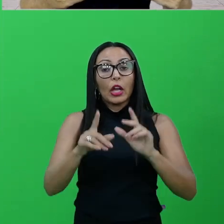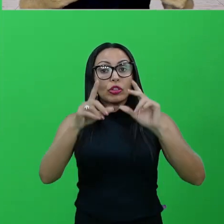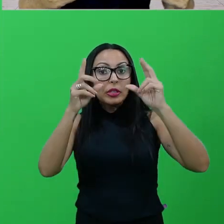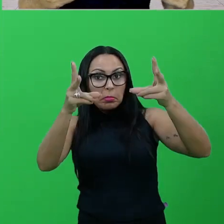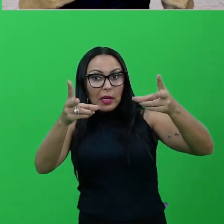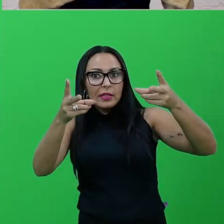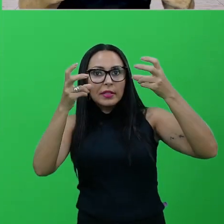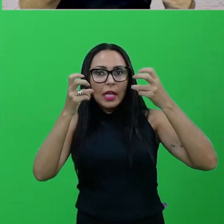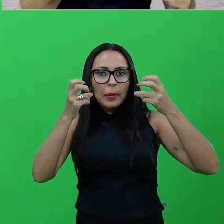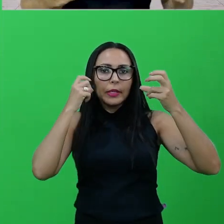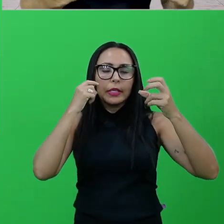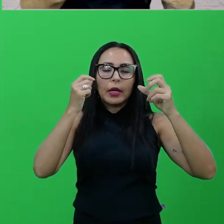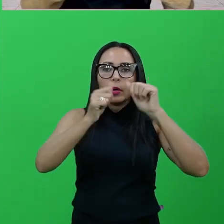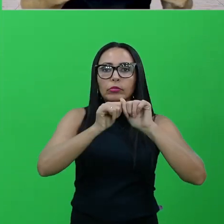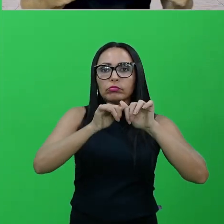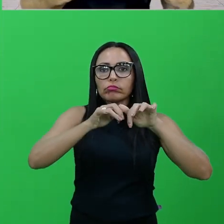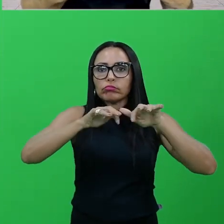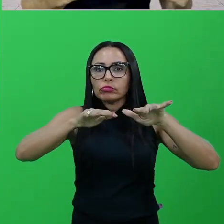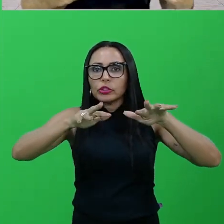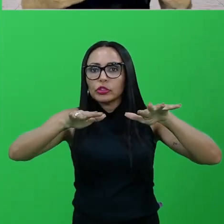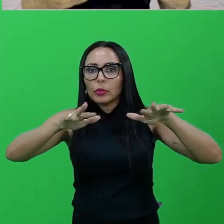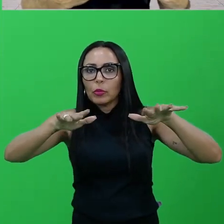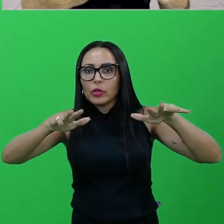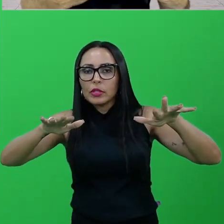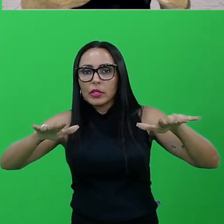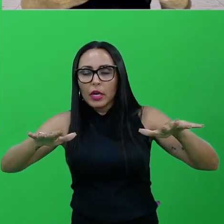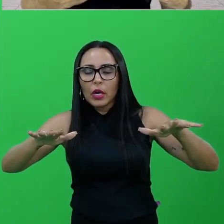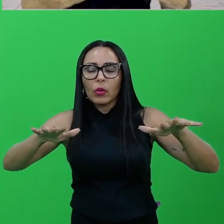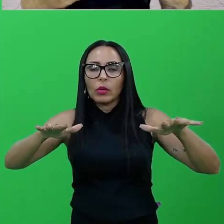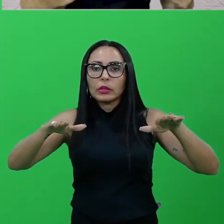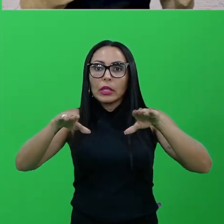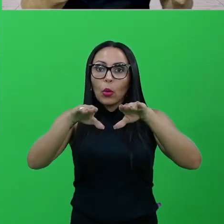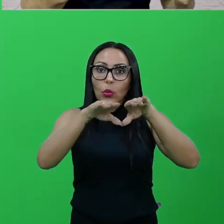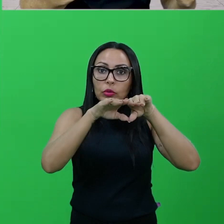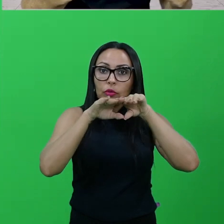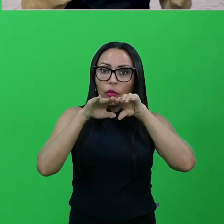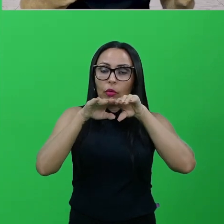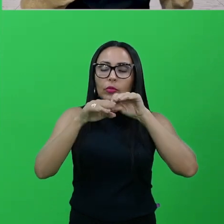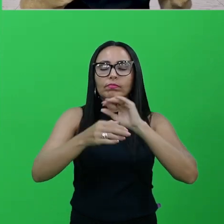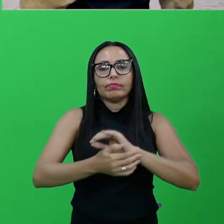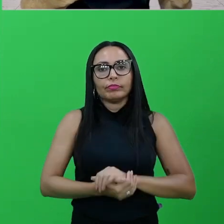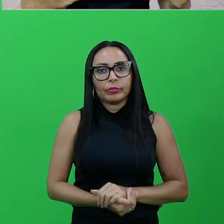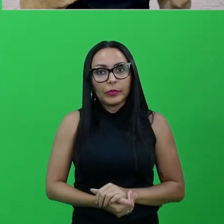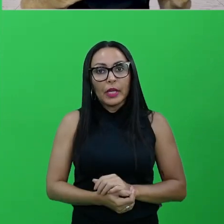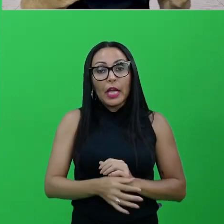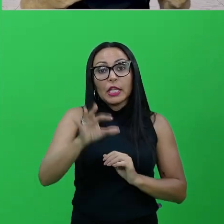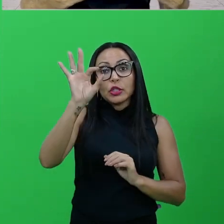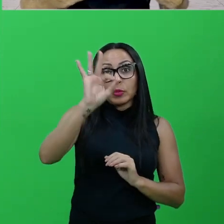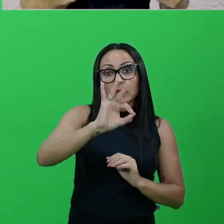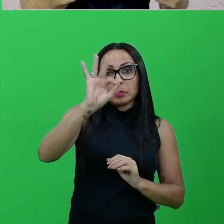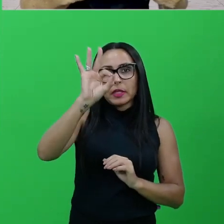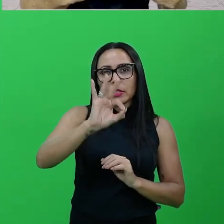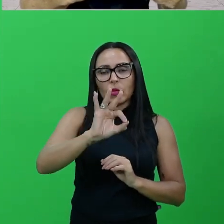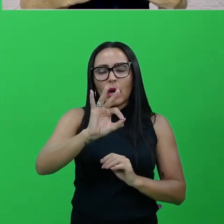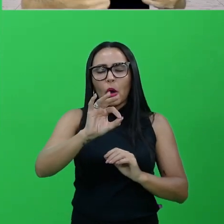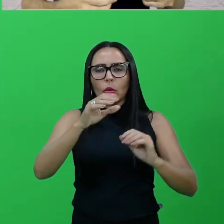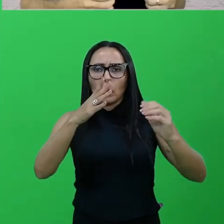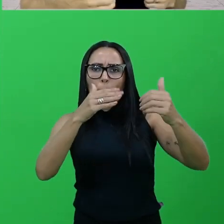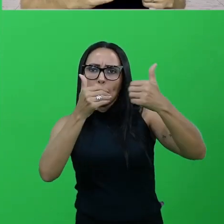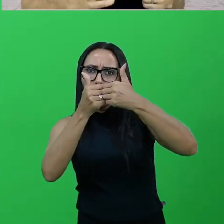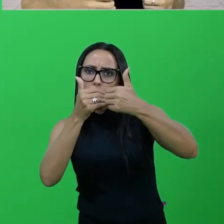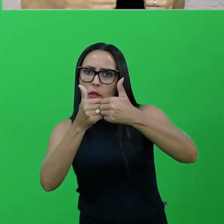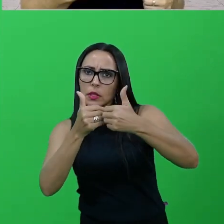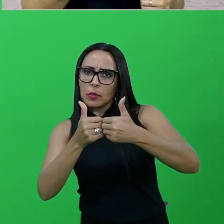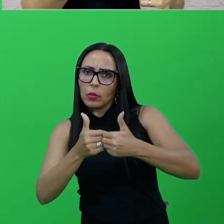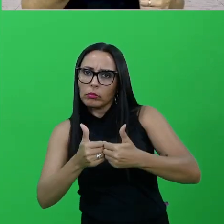que a distribuição ela é um pouco mais uniforme, tá? Esses percentuais eles estão bastante próximos enquanto